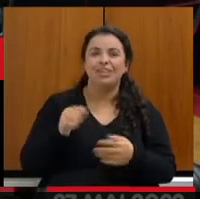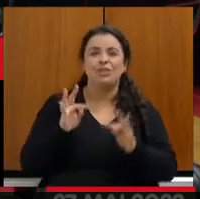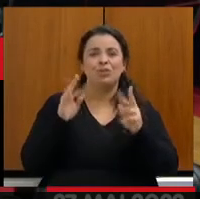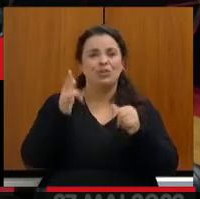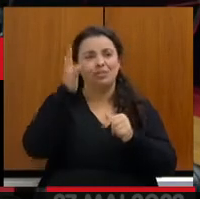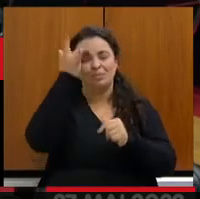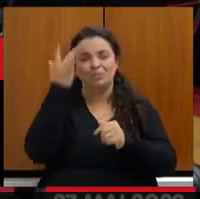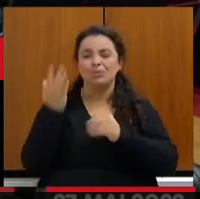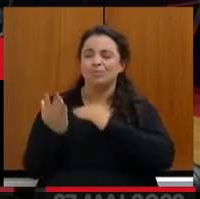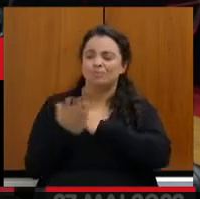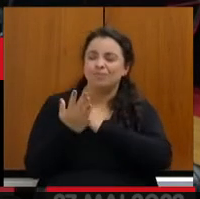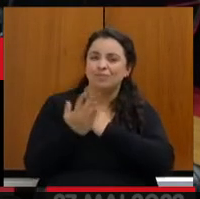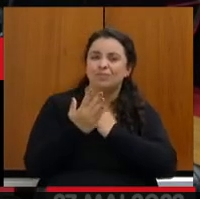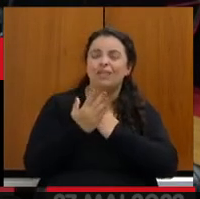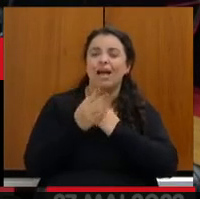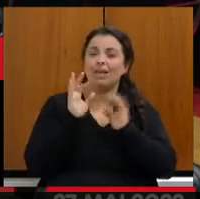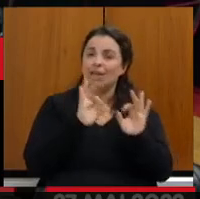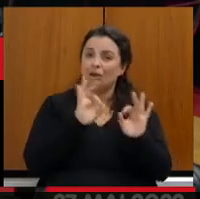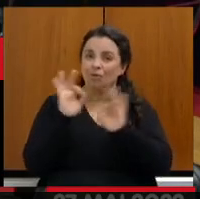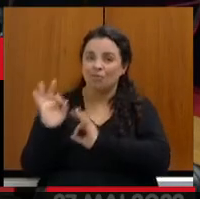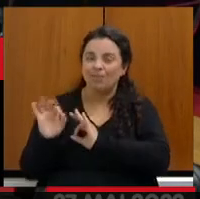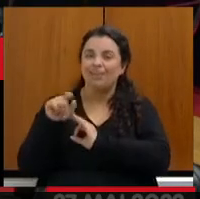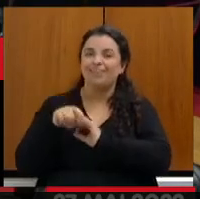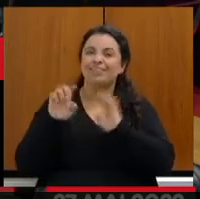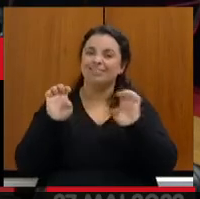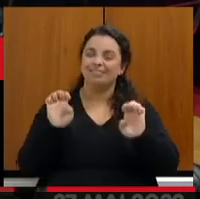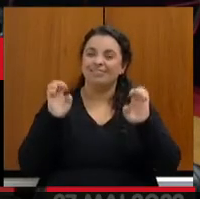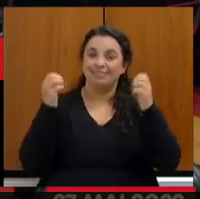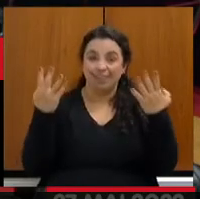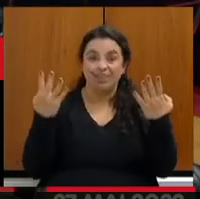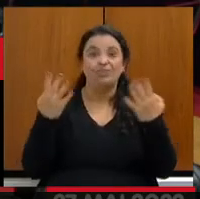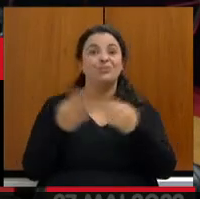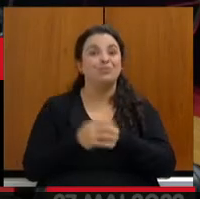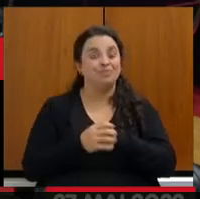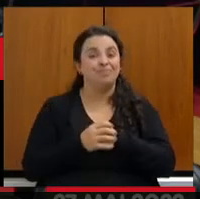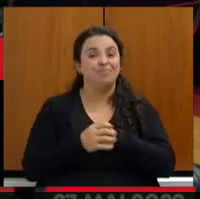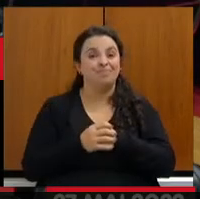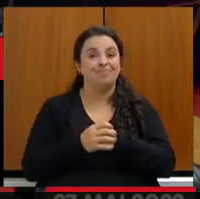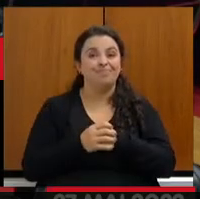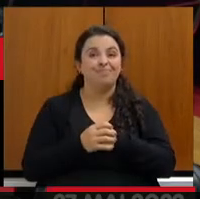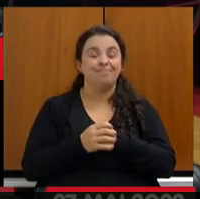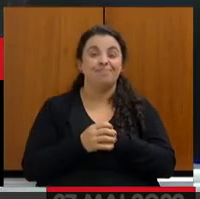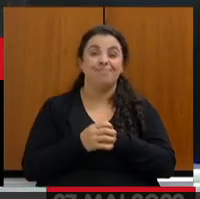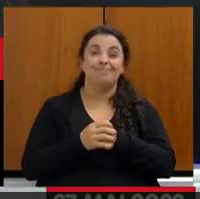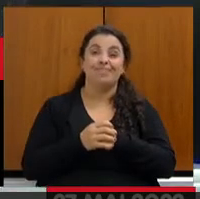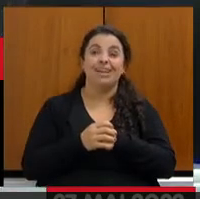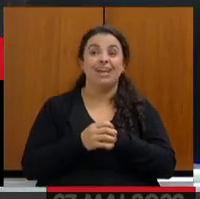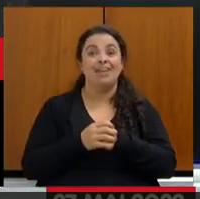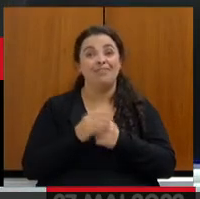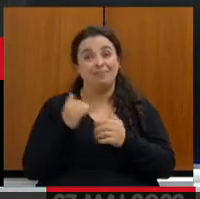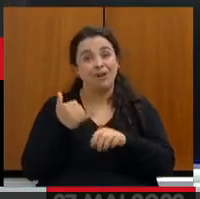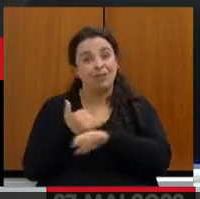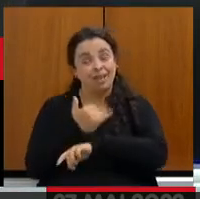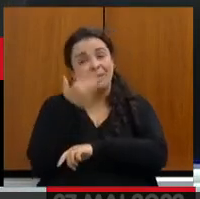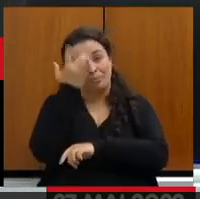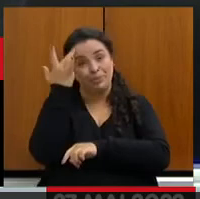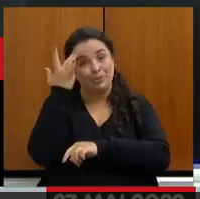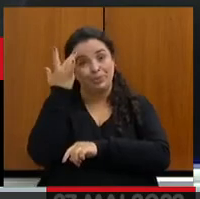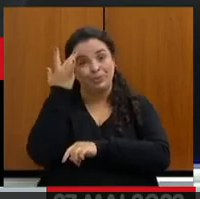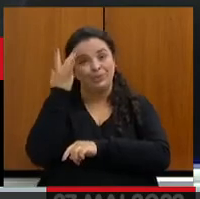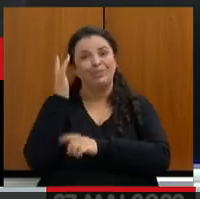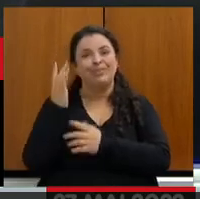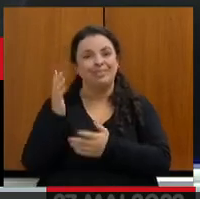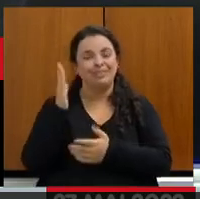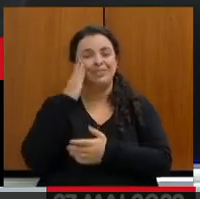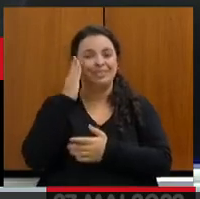colaboraram e que nos acompanharam neste evento embora não toda casa tem estado a presente aqui né